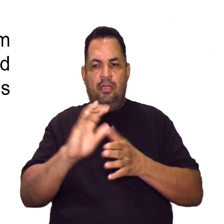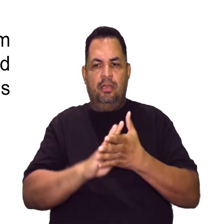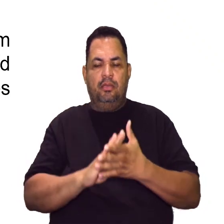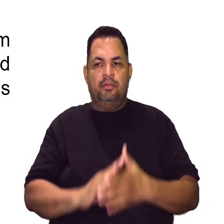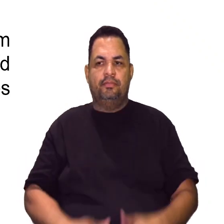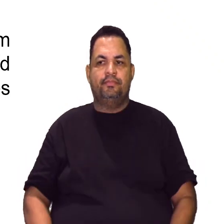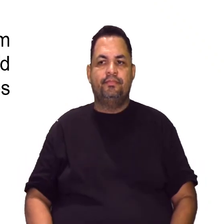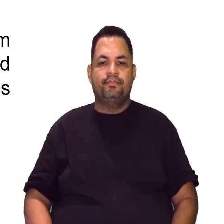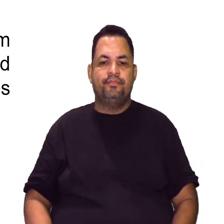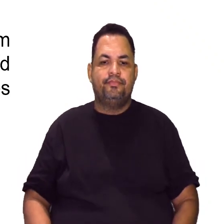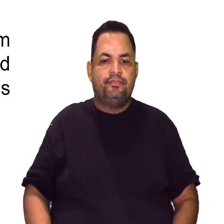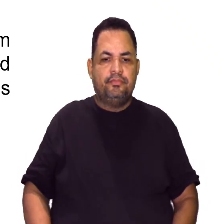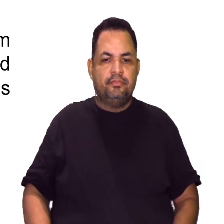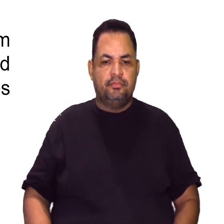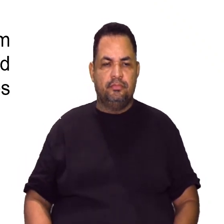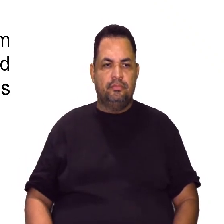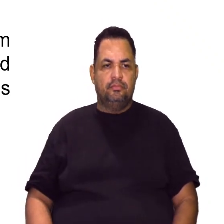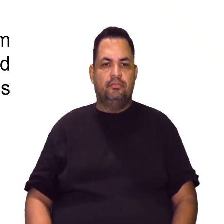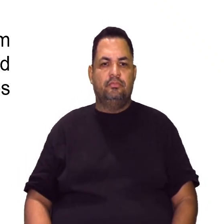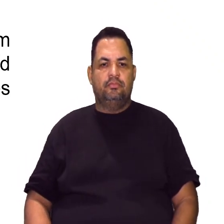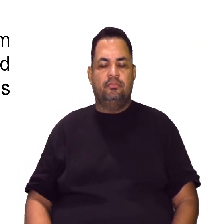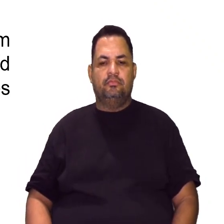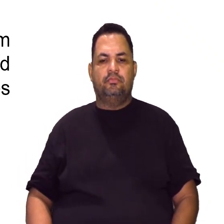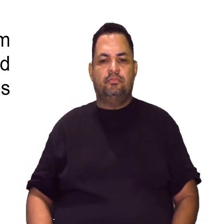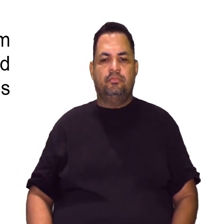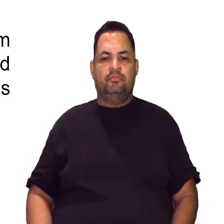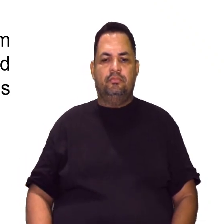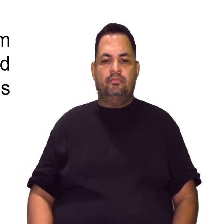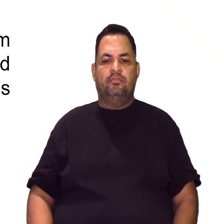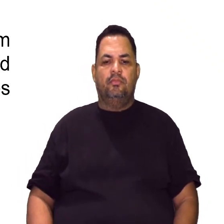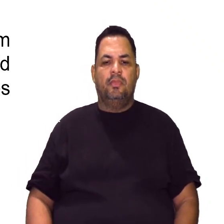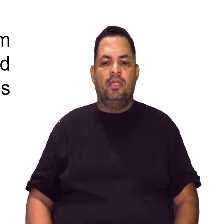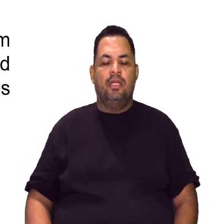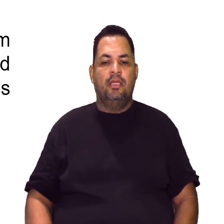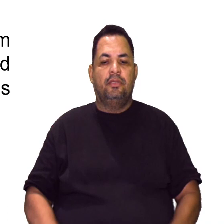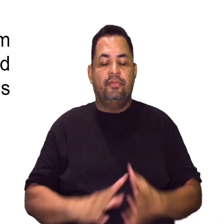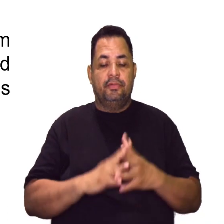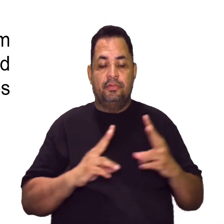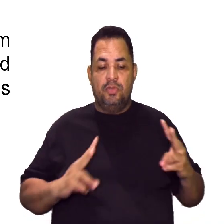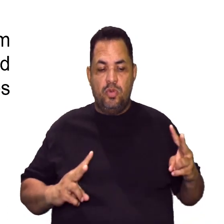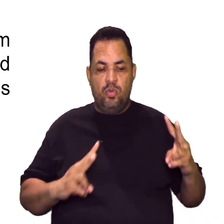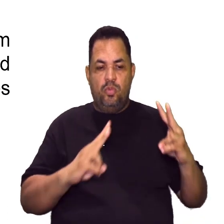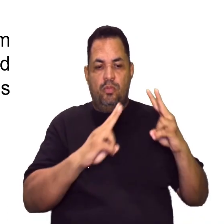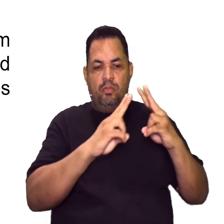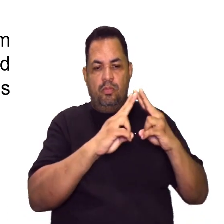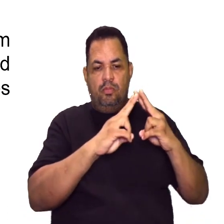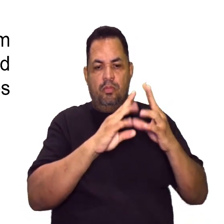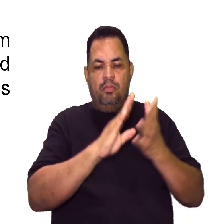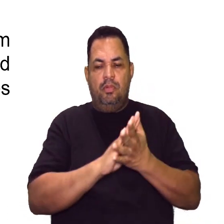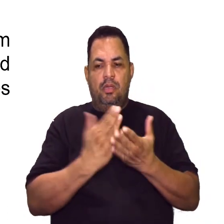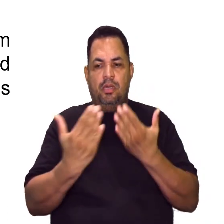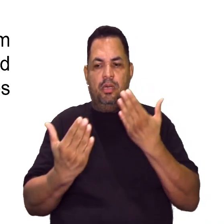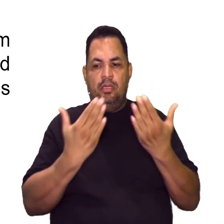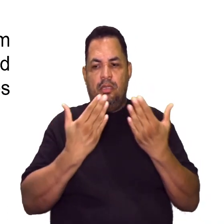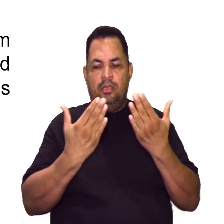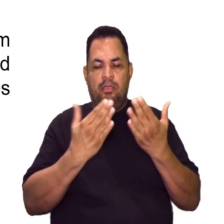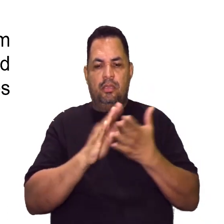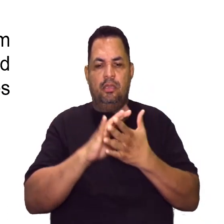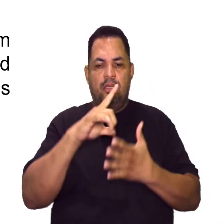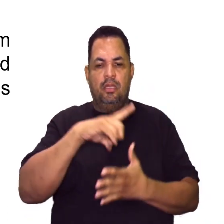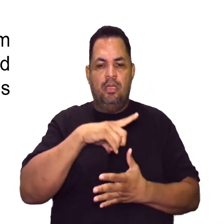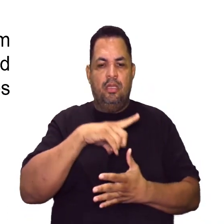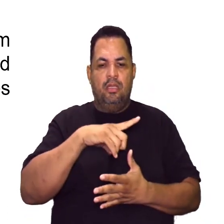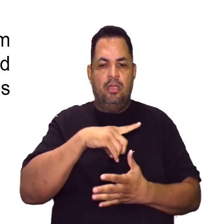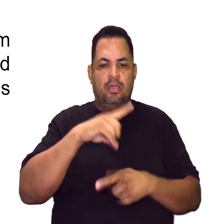comparando a trigonal plana e uma piramidal. Exatamente porque eu sei que